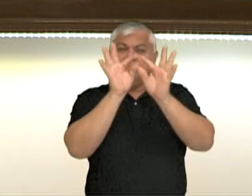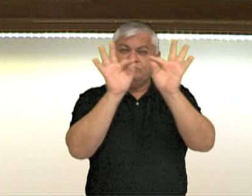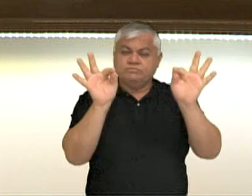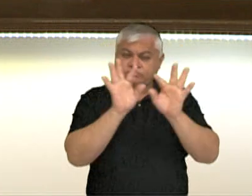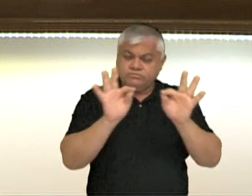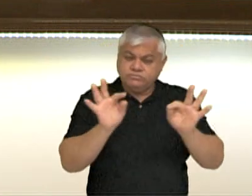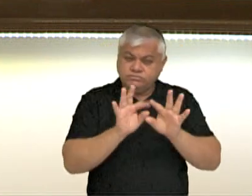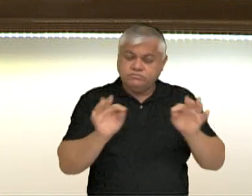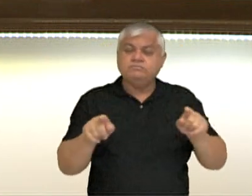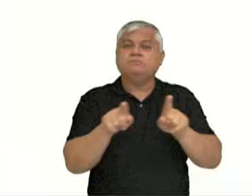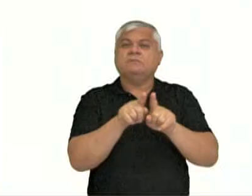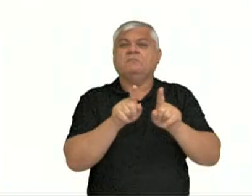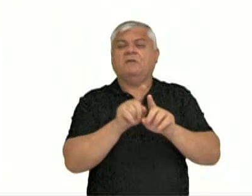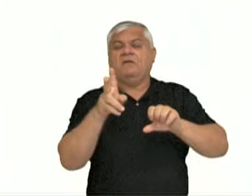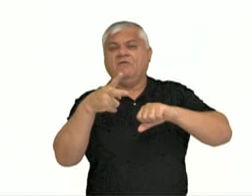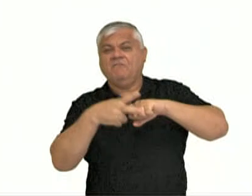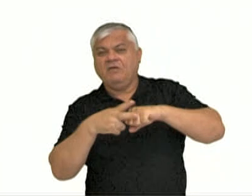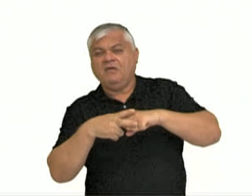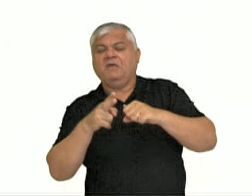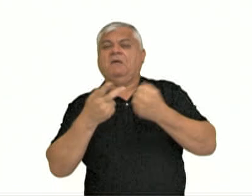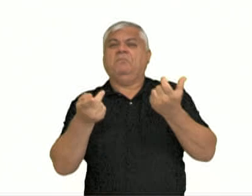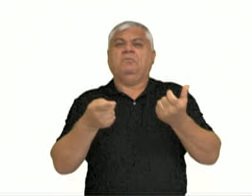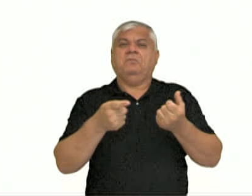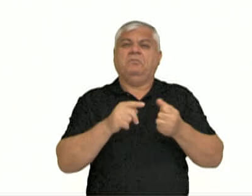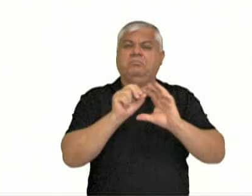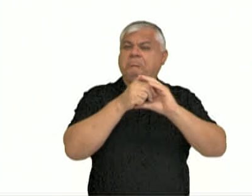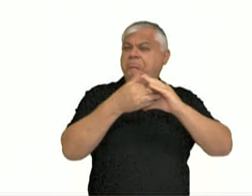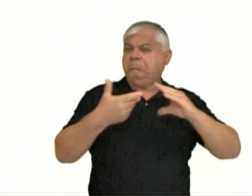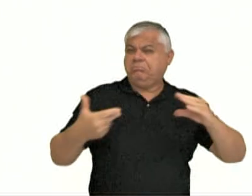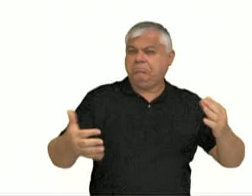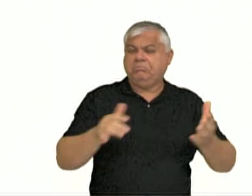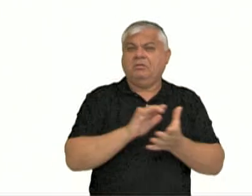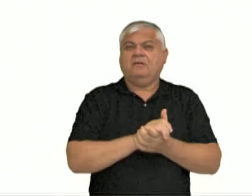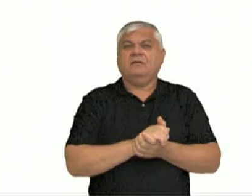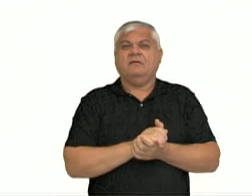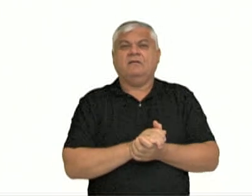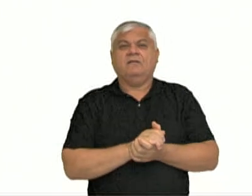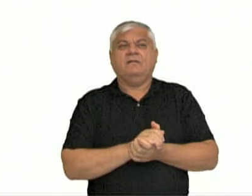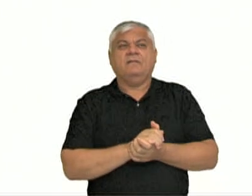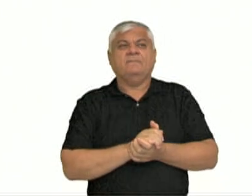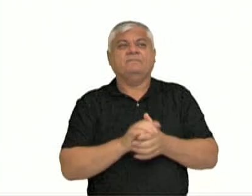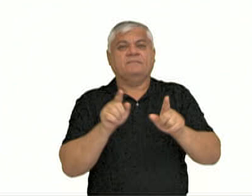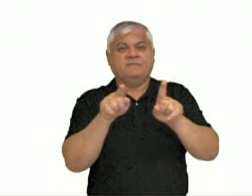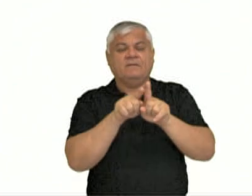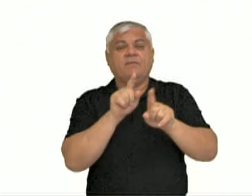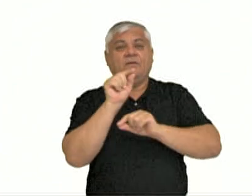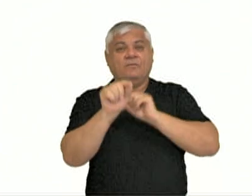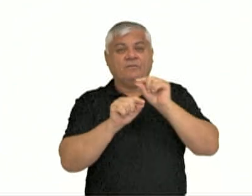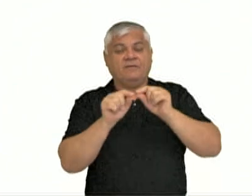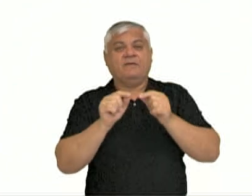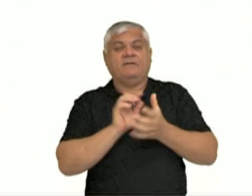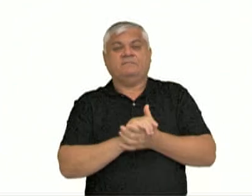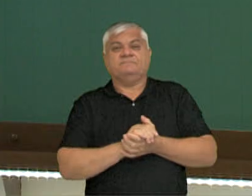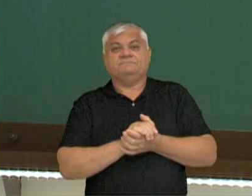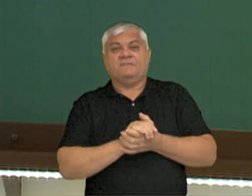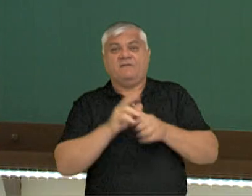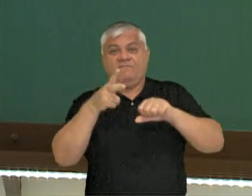função de sujeito, e as que têm função de predicativo, que são as